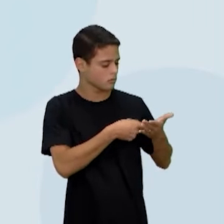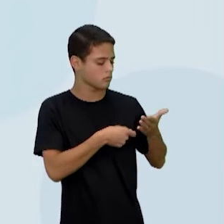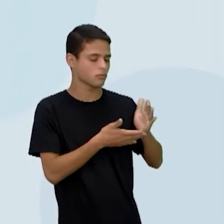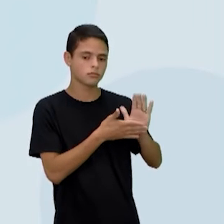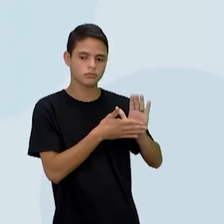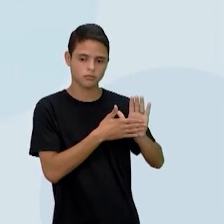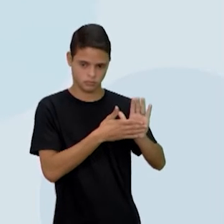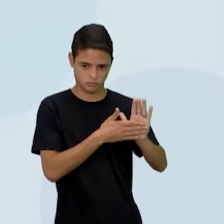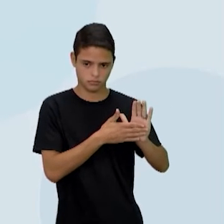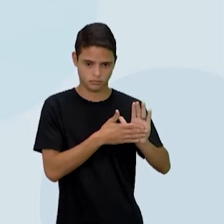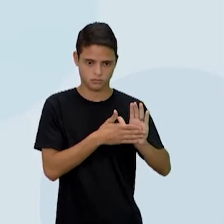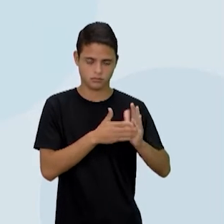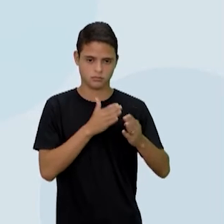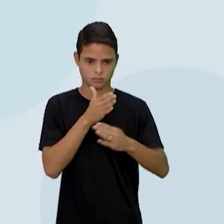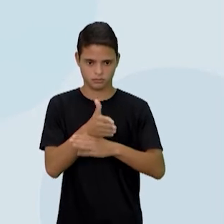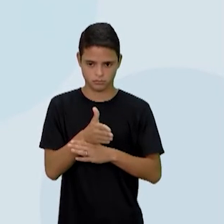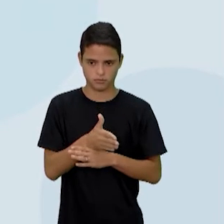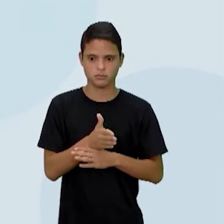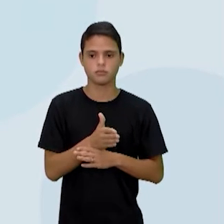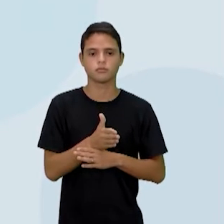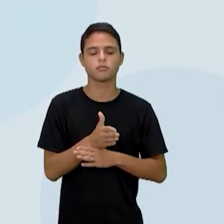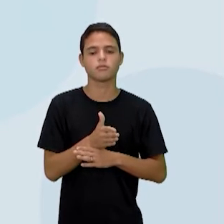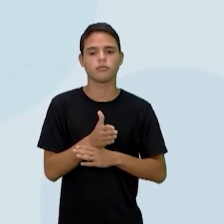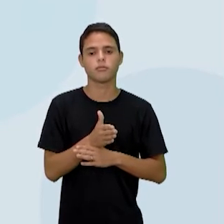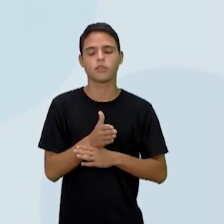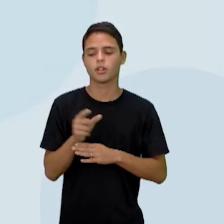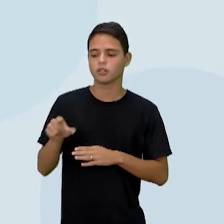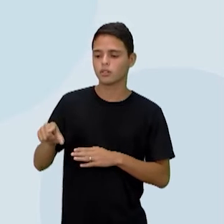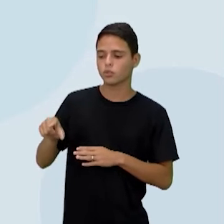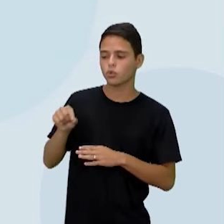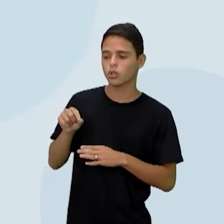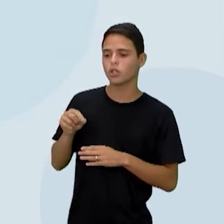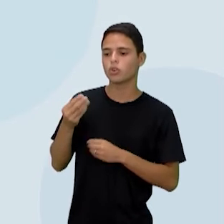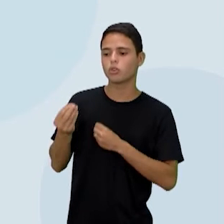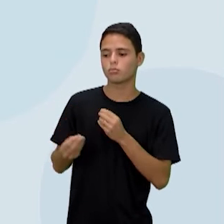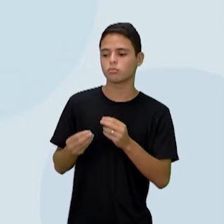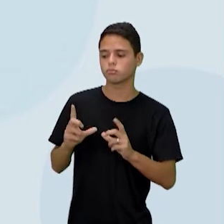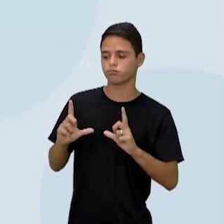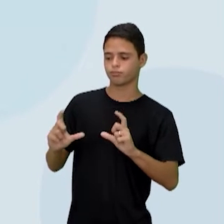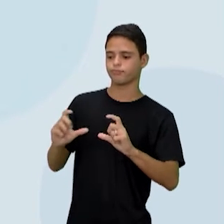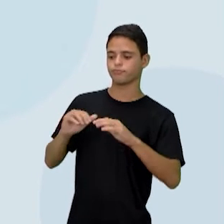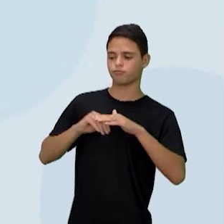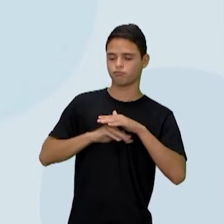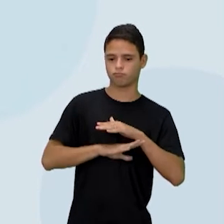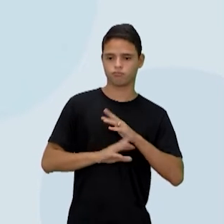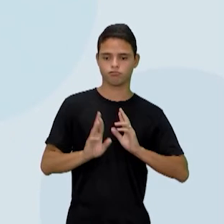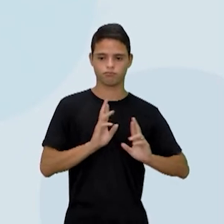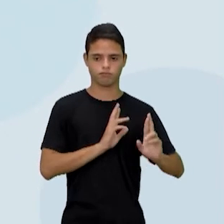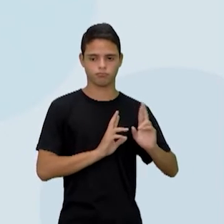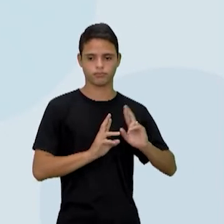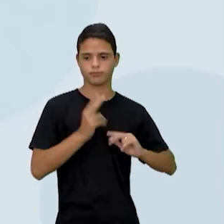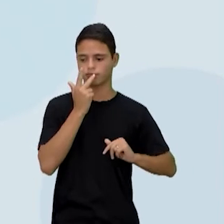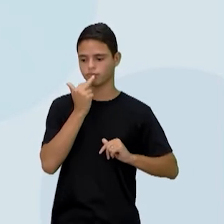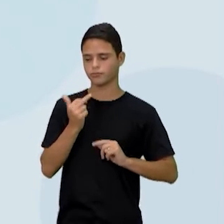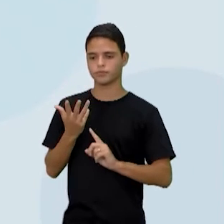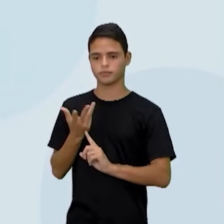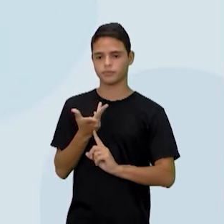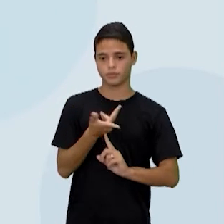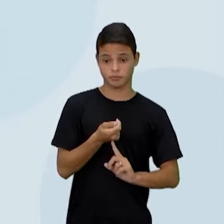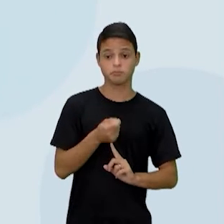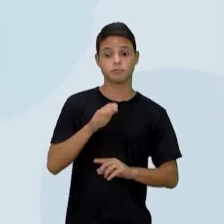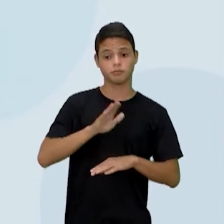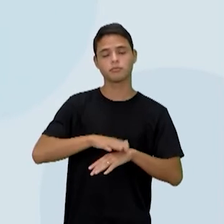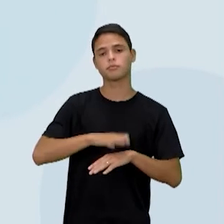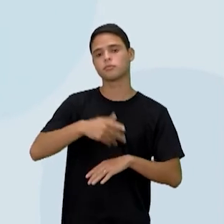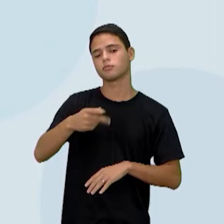de intervenção do desafio anterior, vai escolher uma forma de registro, vai relacionar a linguagem artística da sua